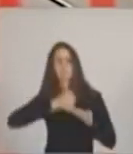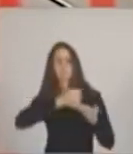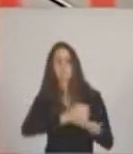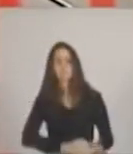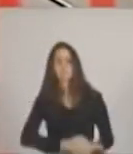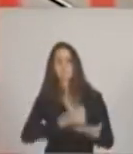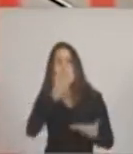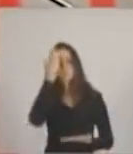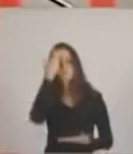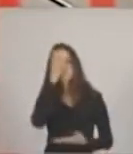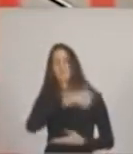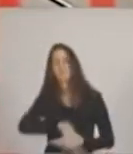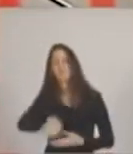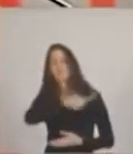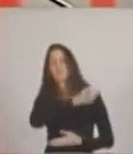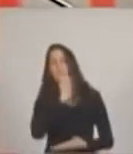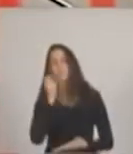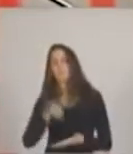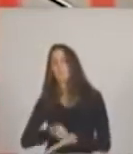que ele está pagando,